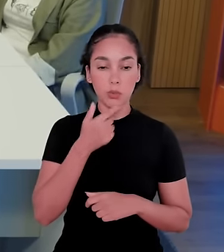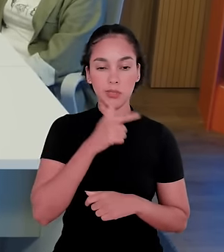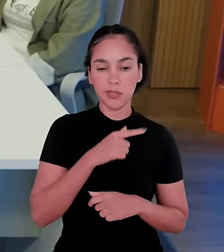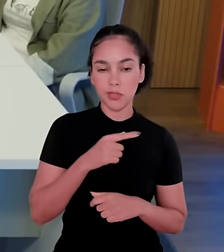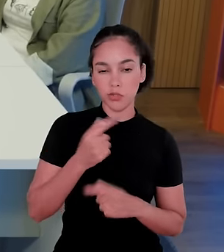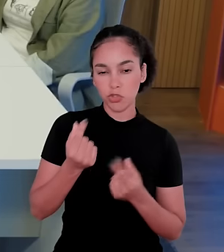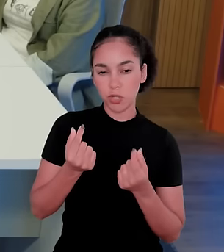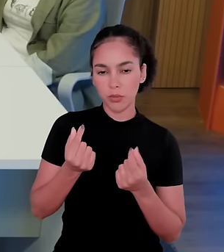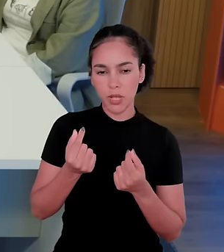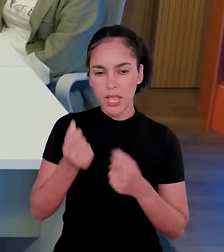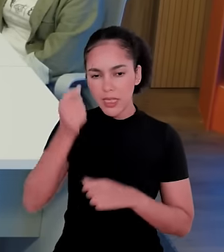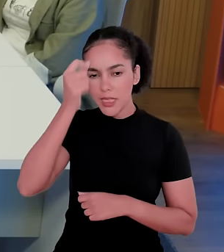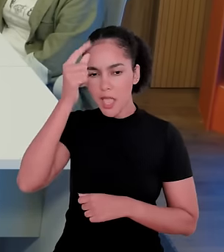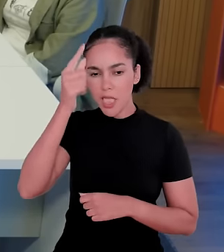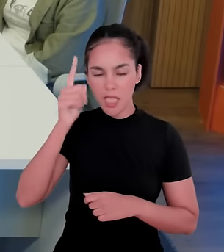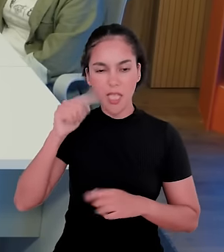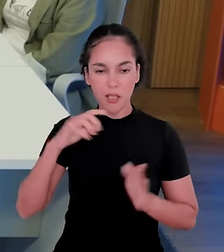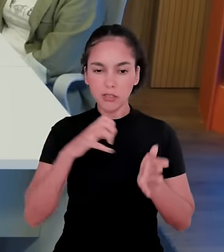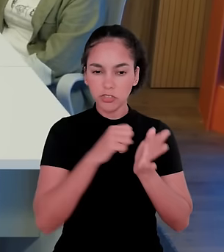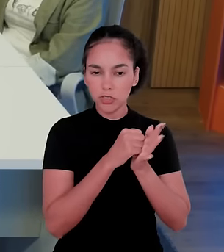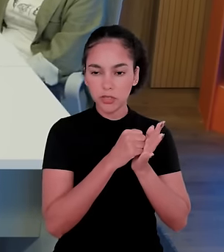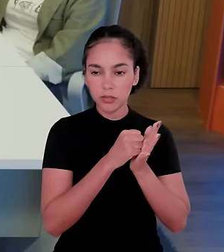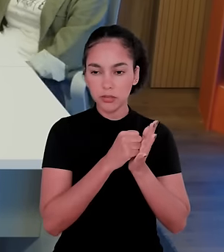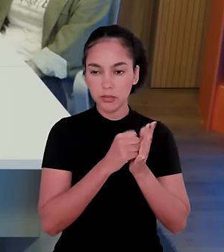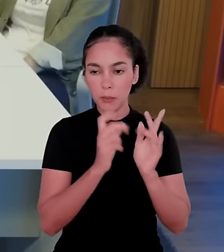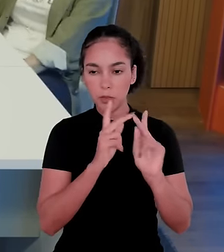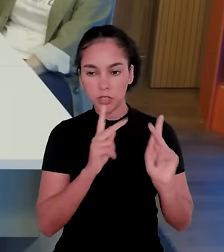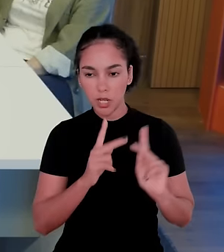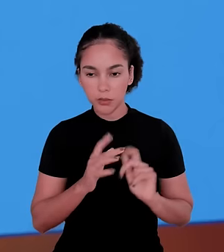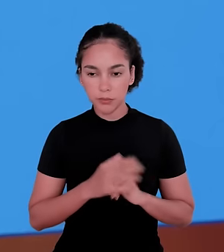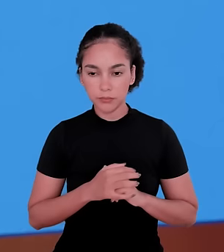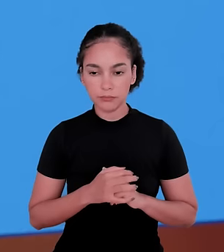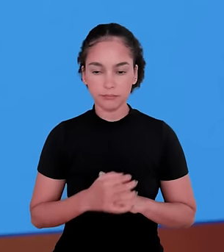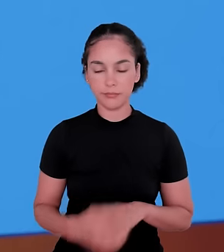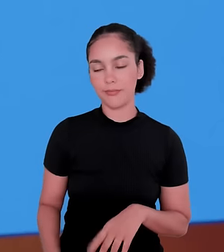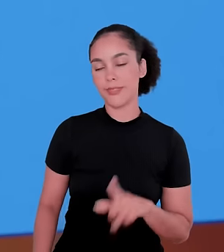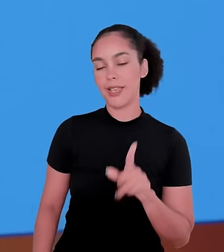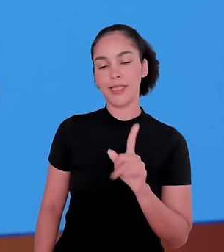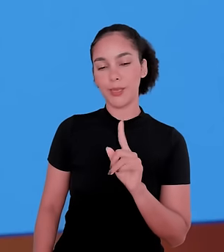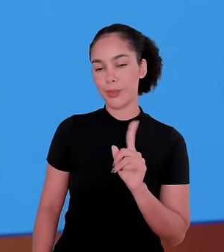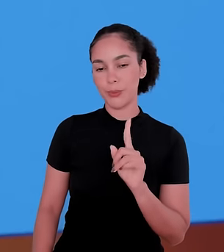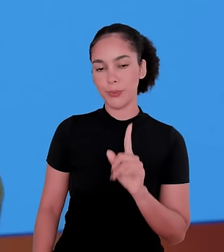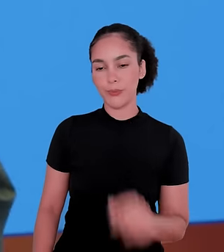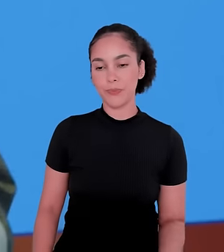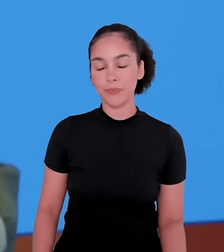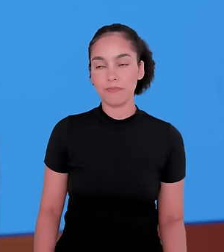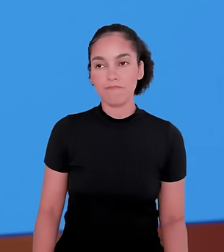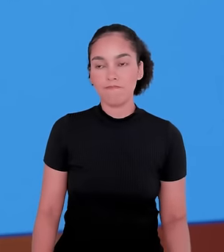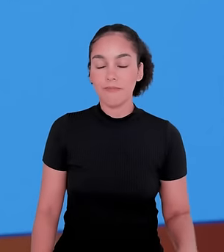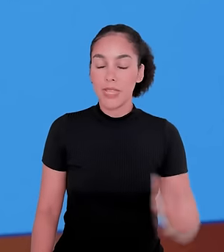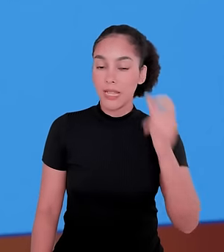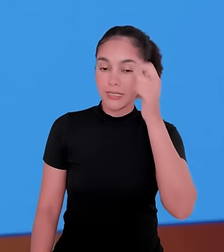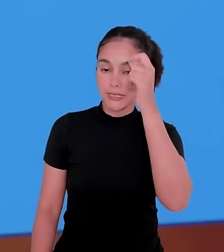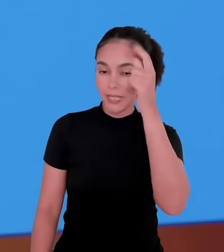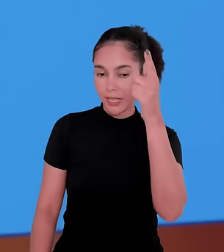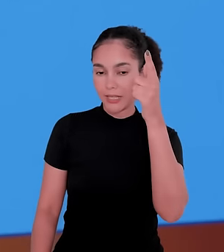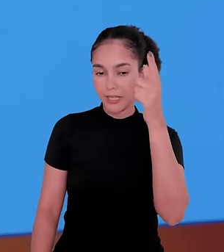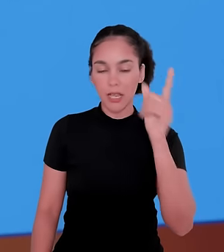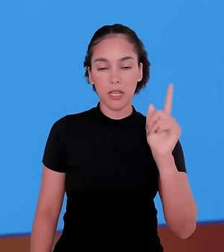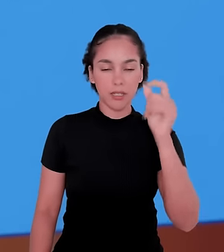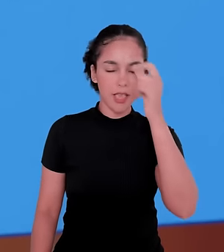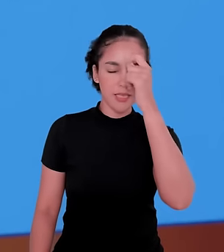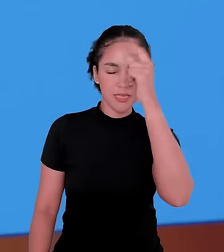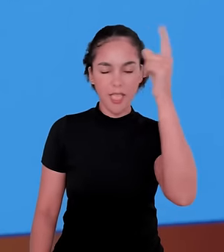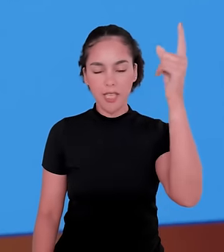ideia né ideia é patenteável para um projeto alguma coisa não é ideia por ideia né não é